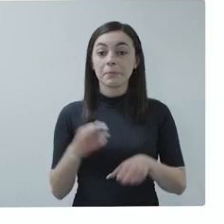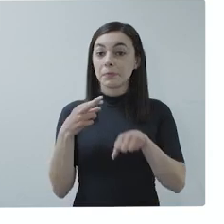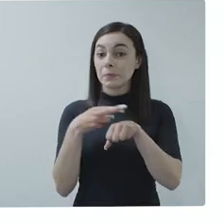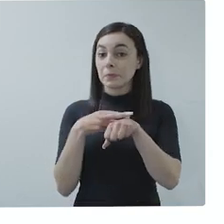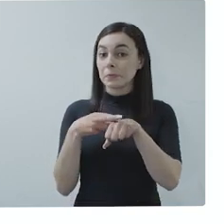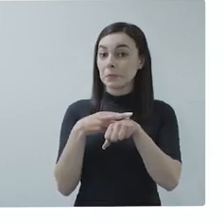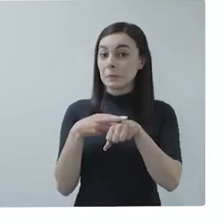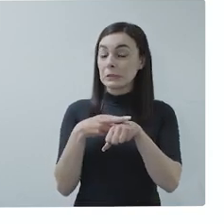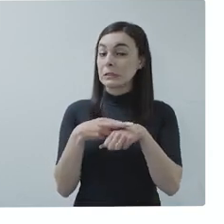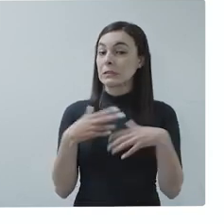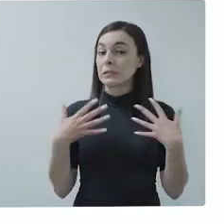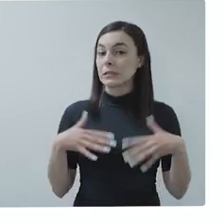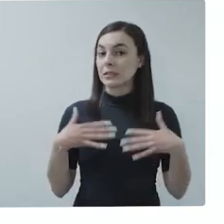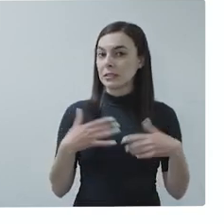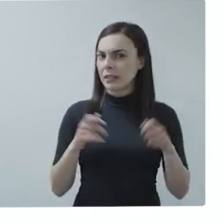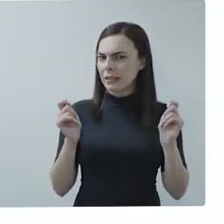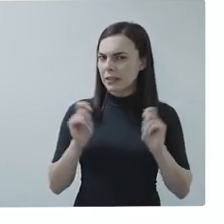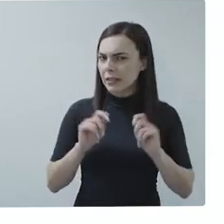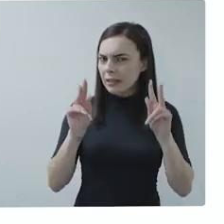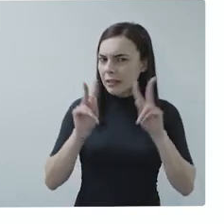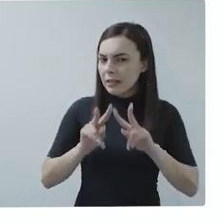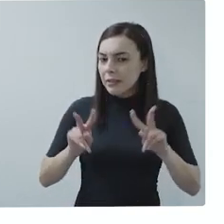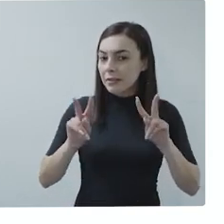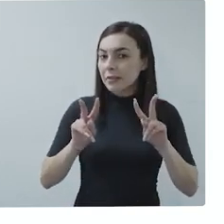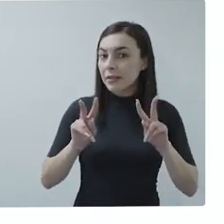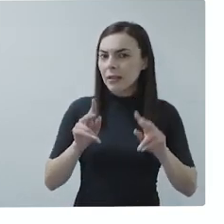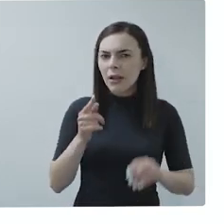Roxo. Ixi, agora acho que vai dar pra ver alguma coisa.